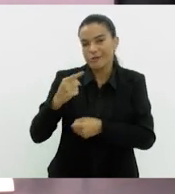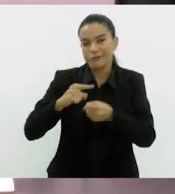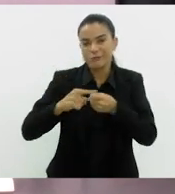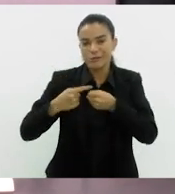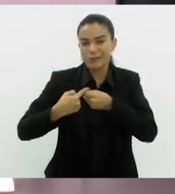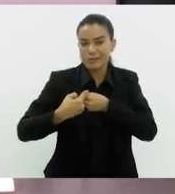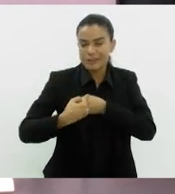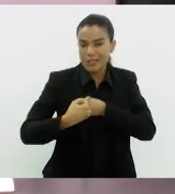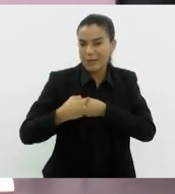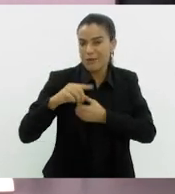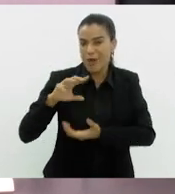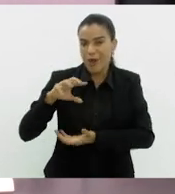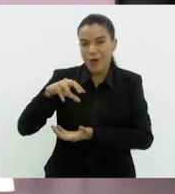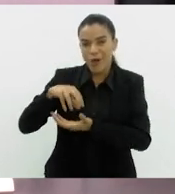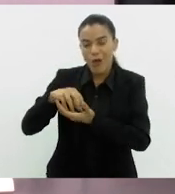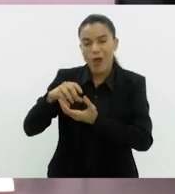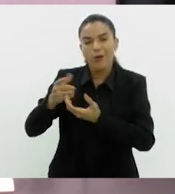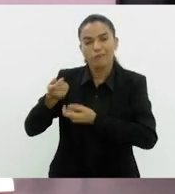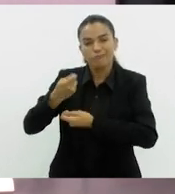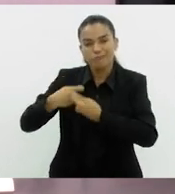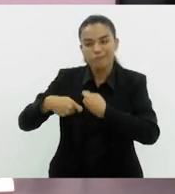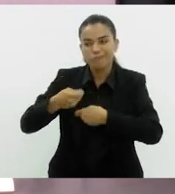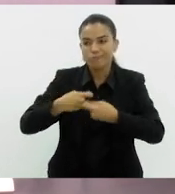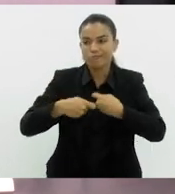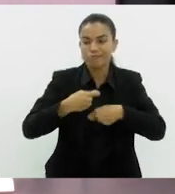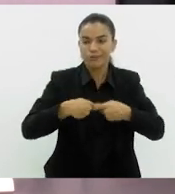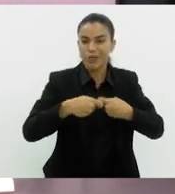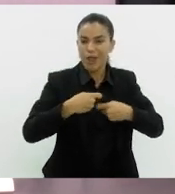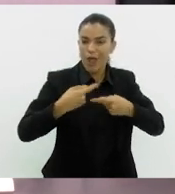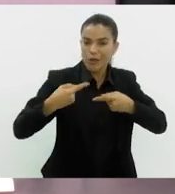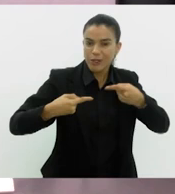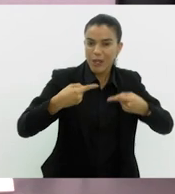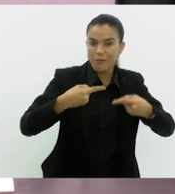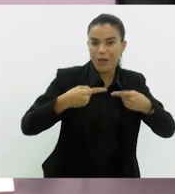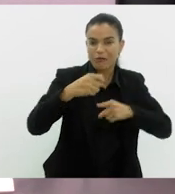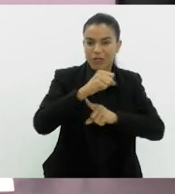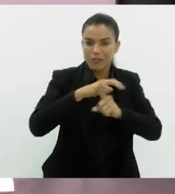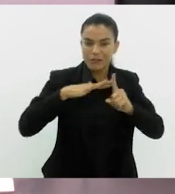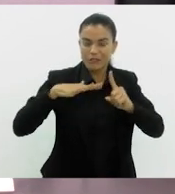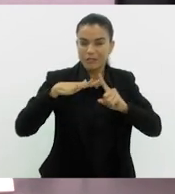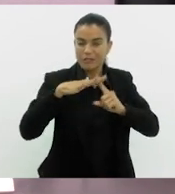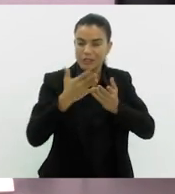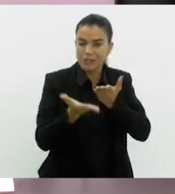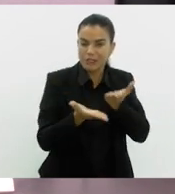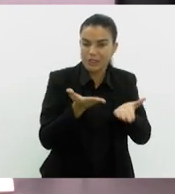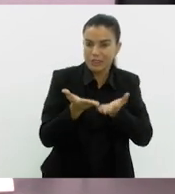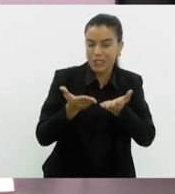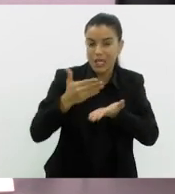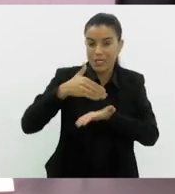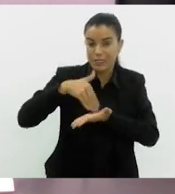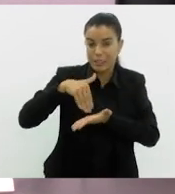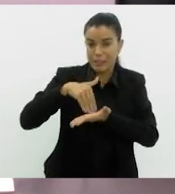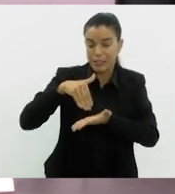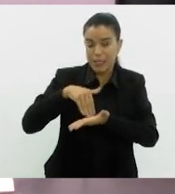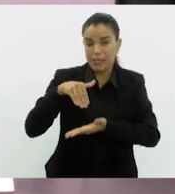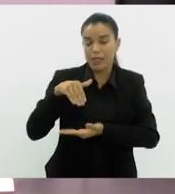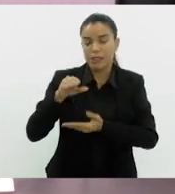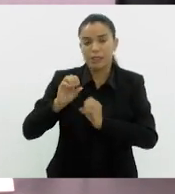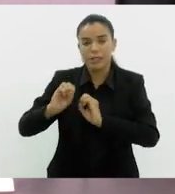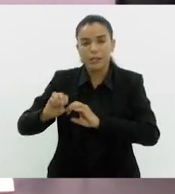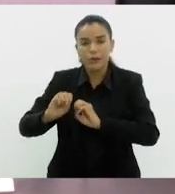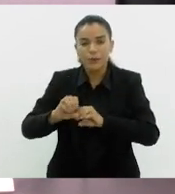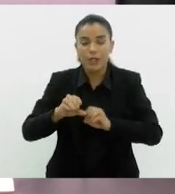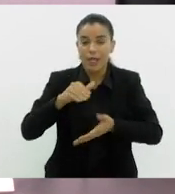aos órgãos municipais de política para as mulheres, junto ao debate da assistência social, junto com as secretarias de educação, junto